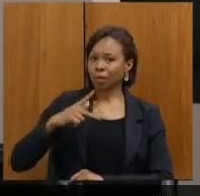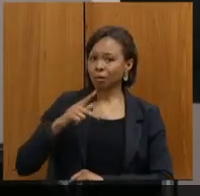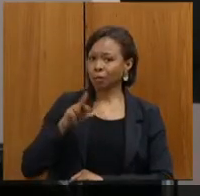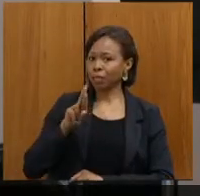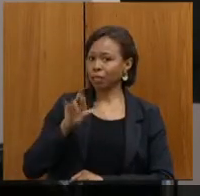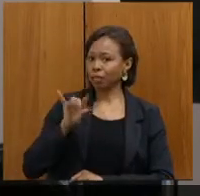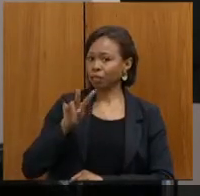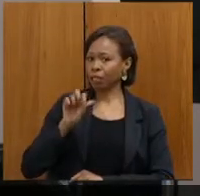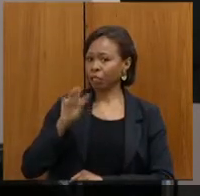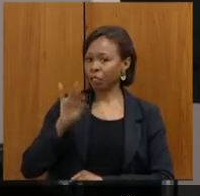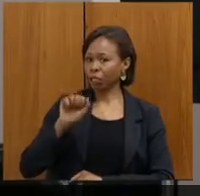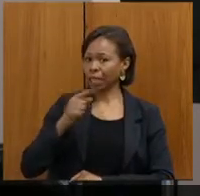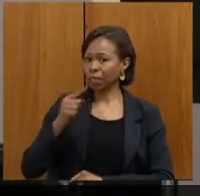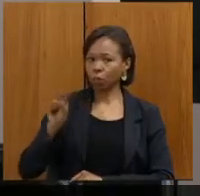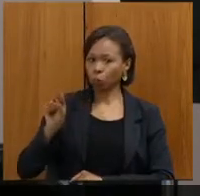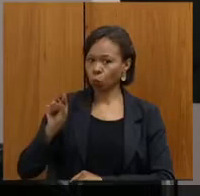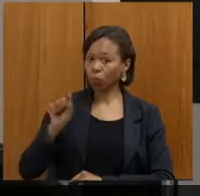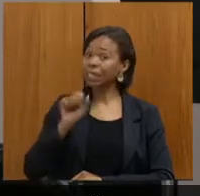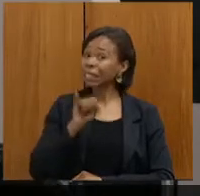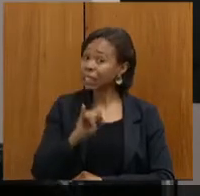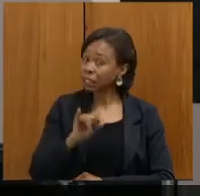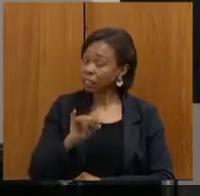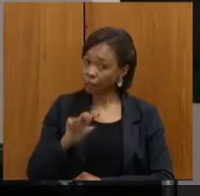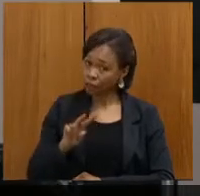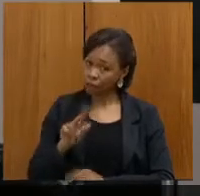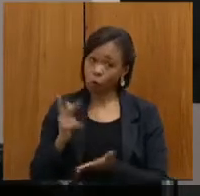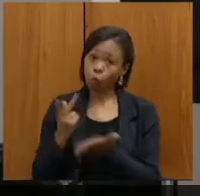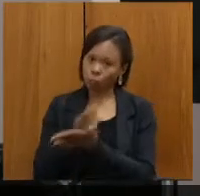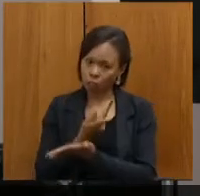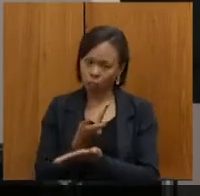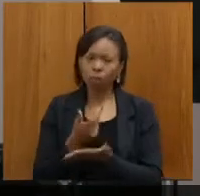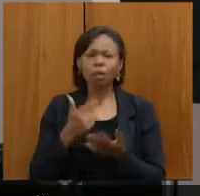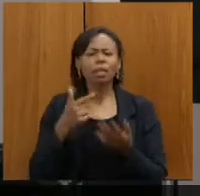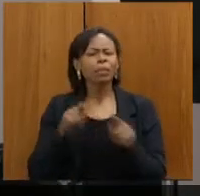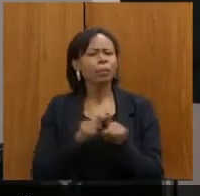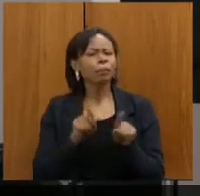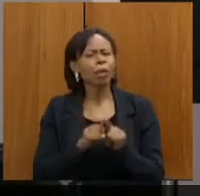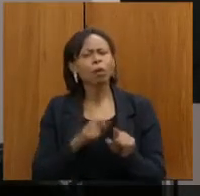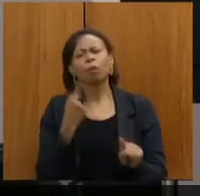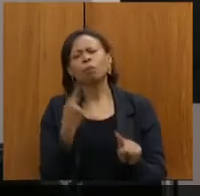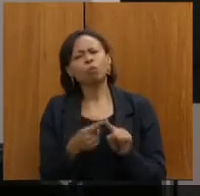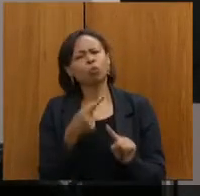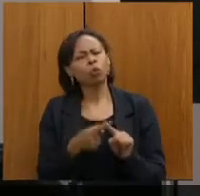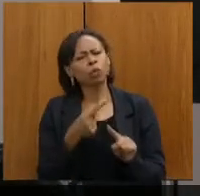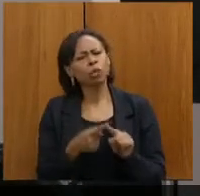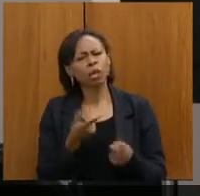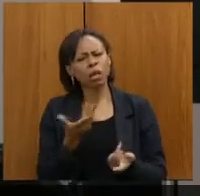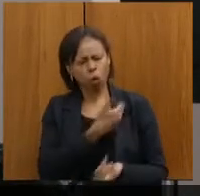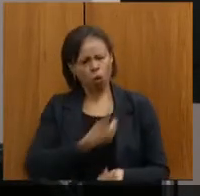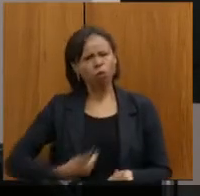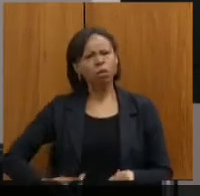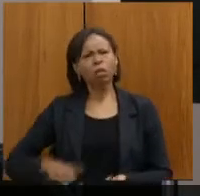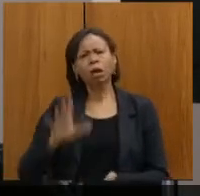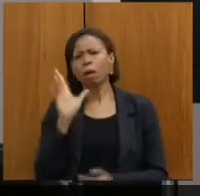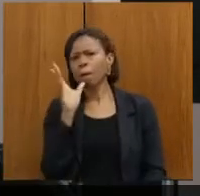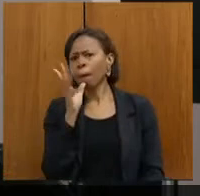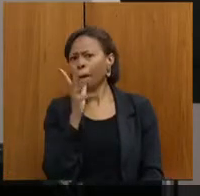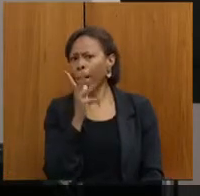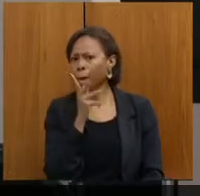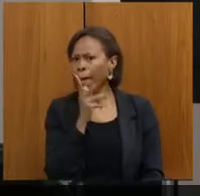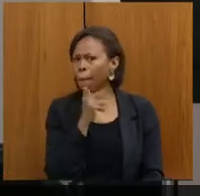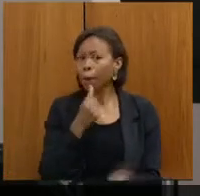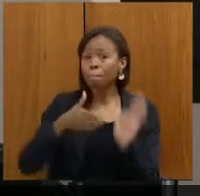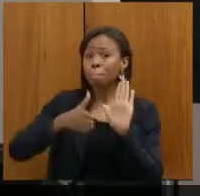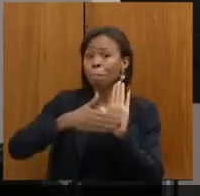se fossem realizadas e já emendando a segunda porque o governo é tão lento e encaminhar propostas de